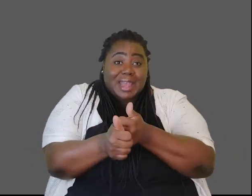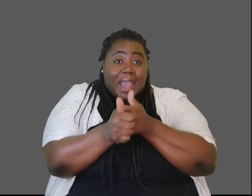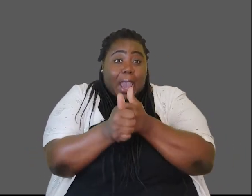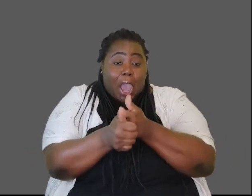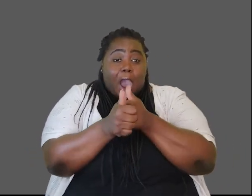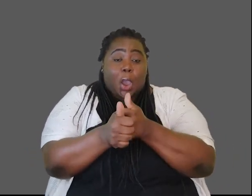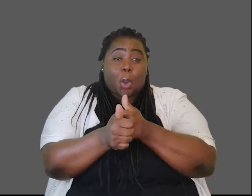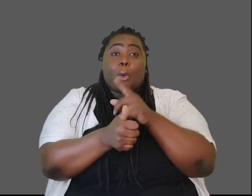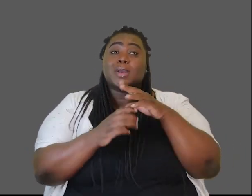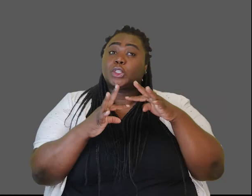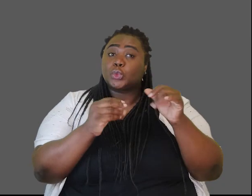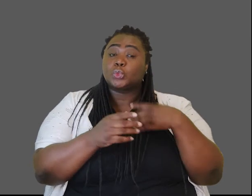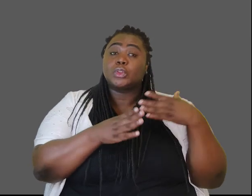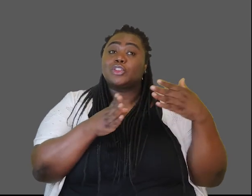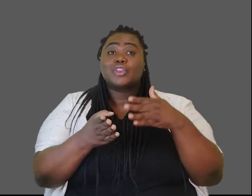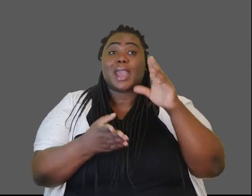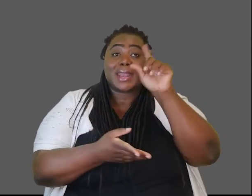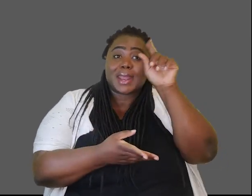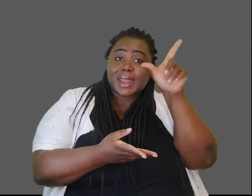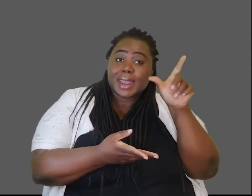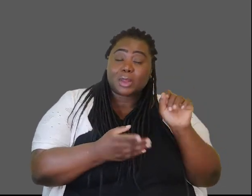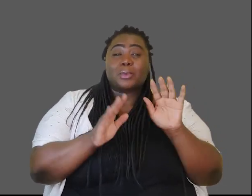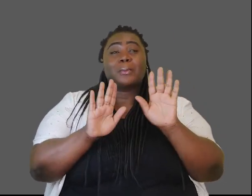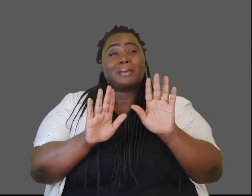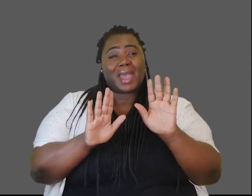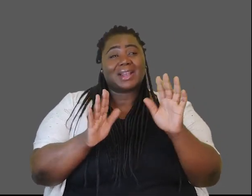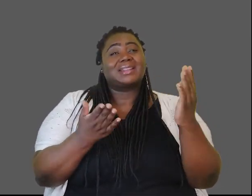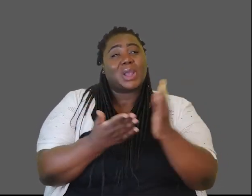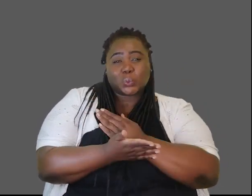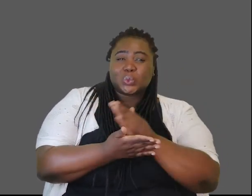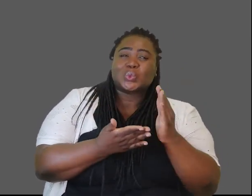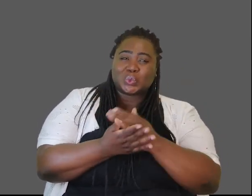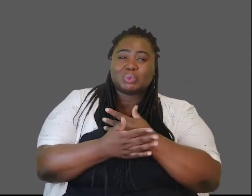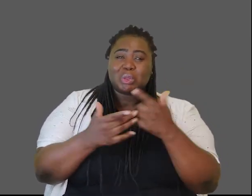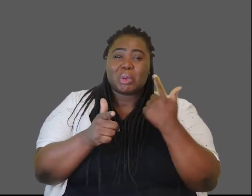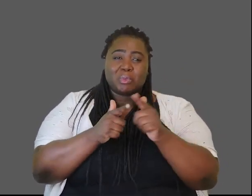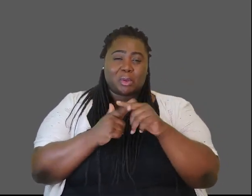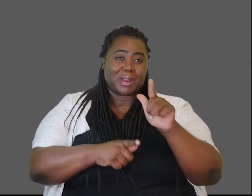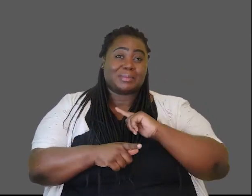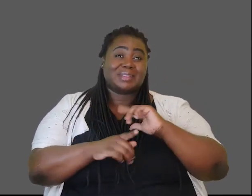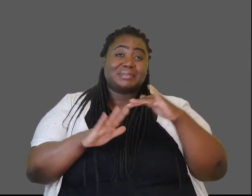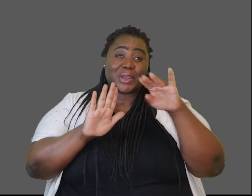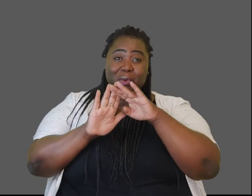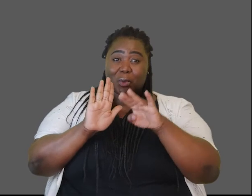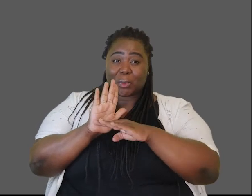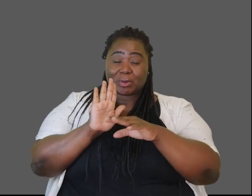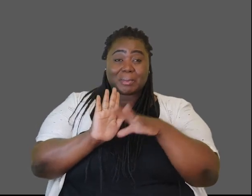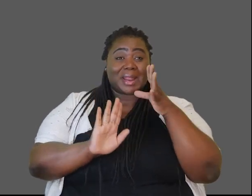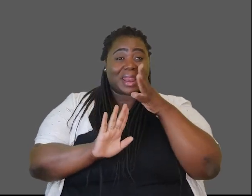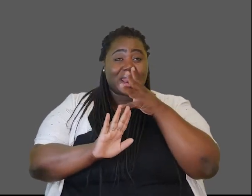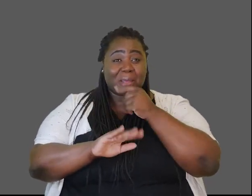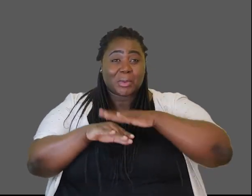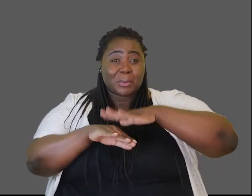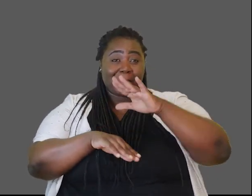dos astronautas e a chegada deles na Lua. Só que alguns imprevistos aconteceram e o programa durou um pouco mais